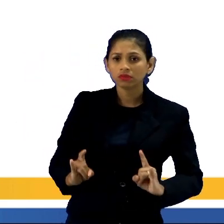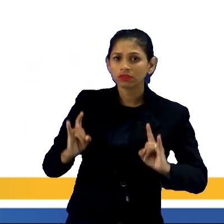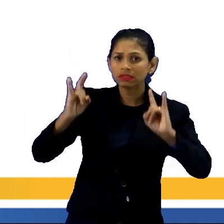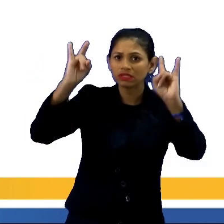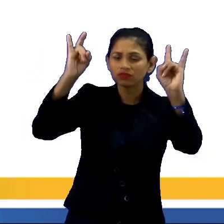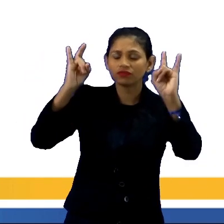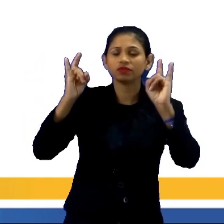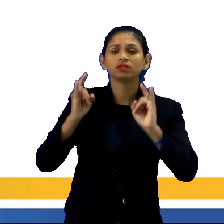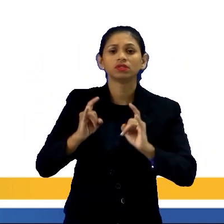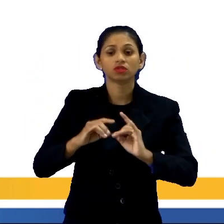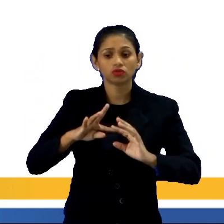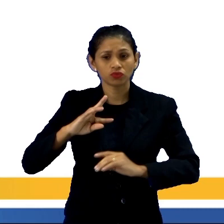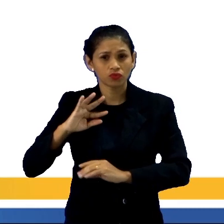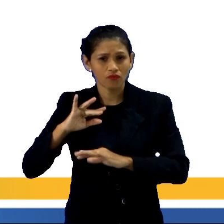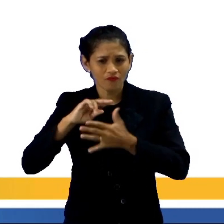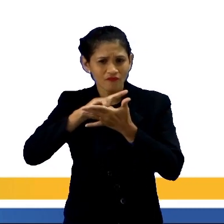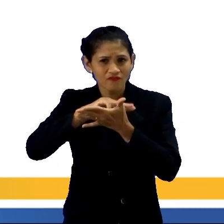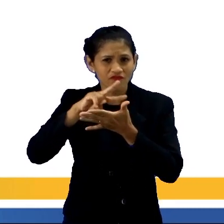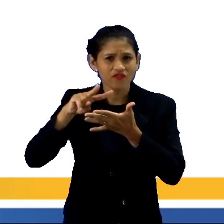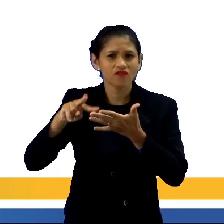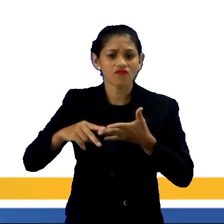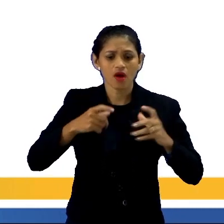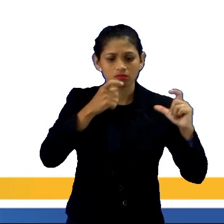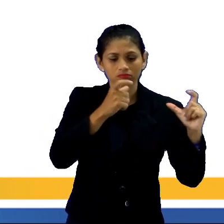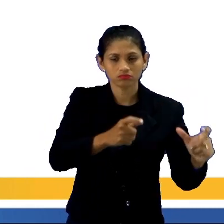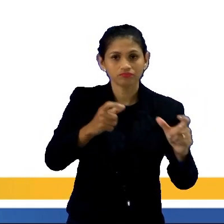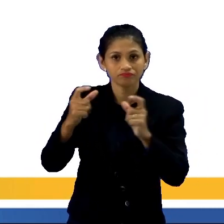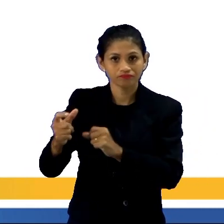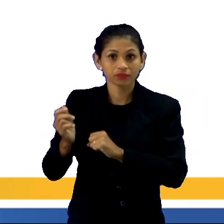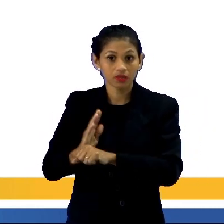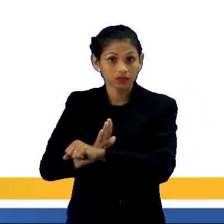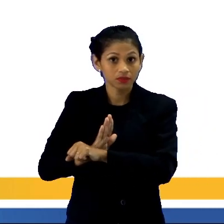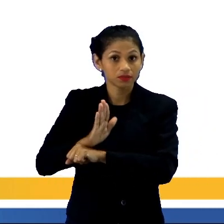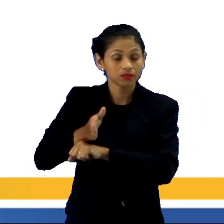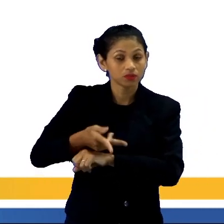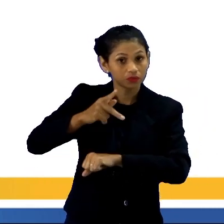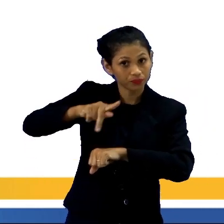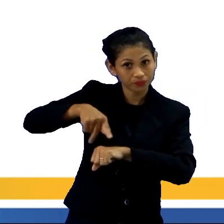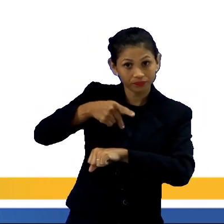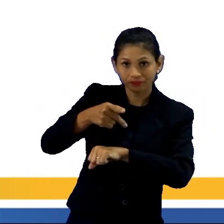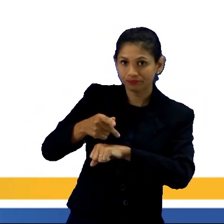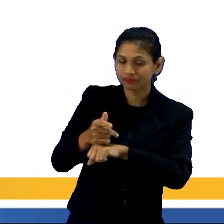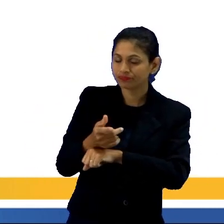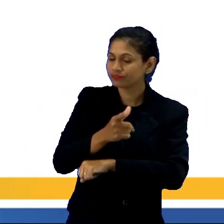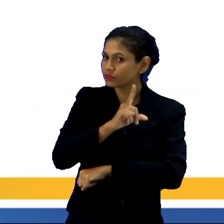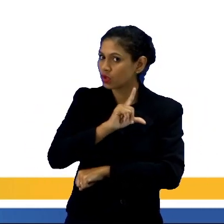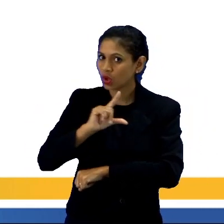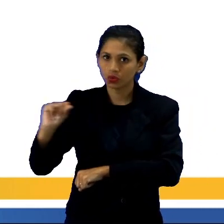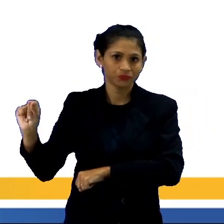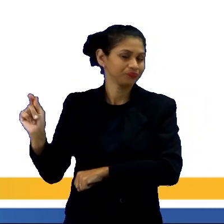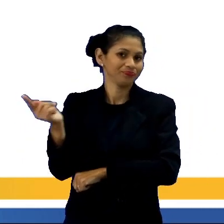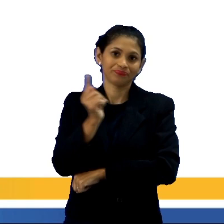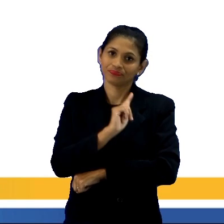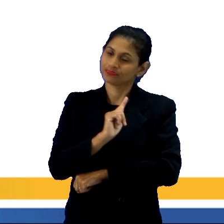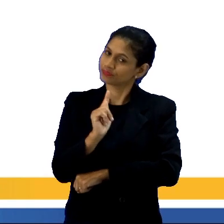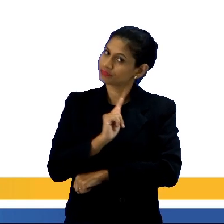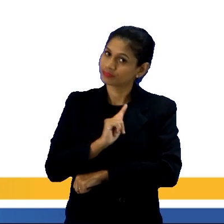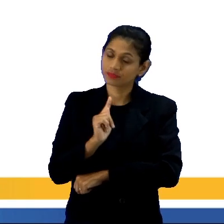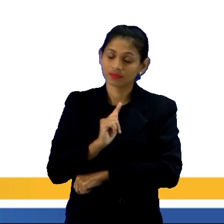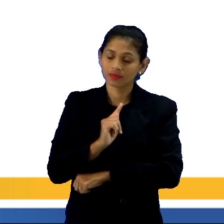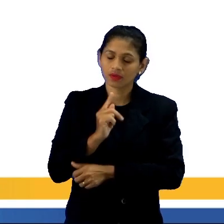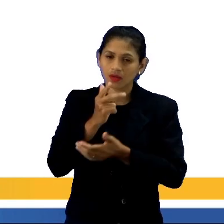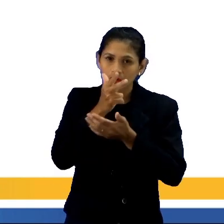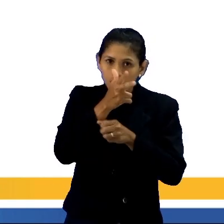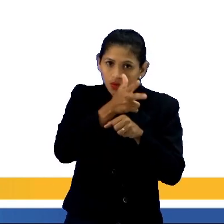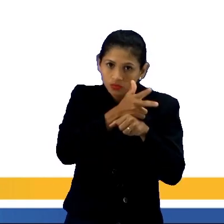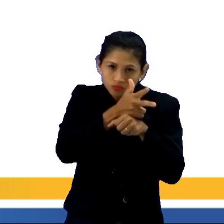e shoppings. Quem entrou no país não teve como fugir de ser monitorado 24 horas por